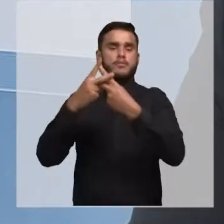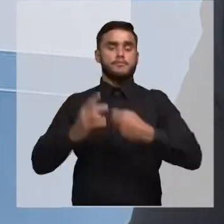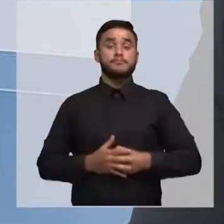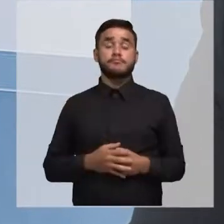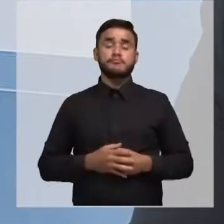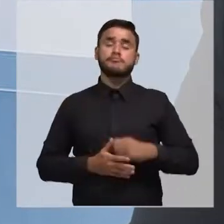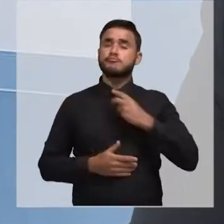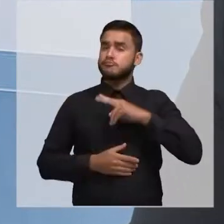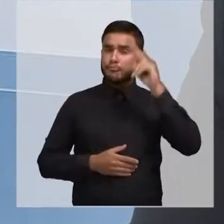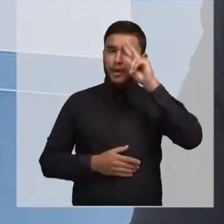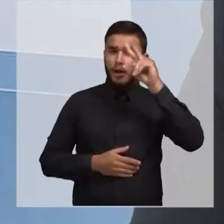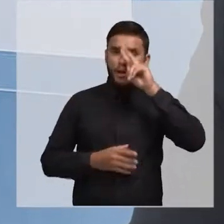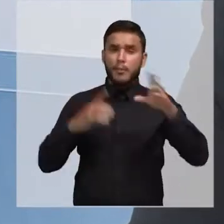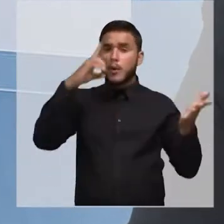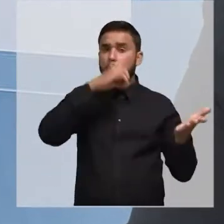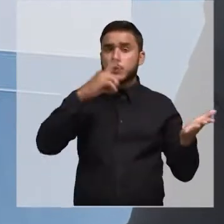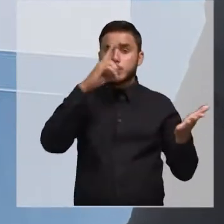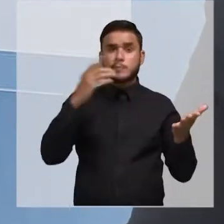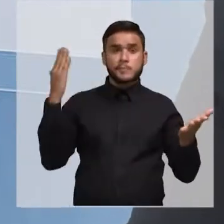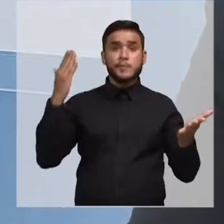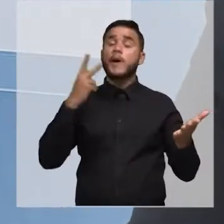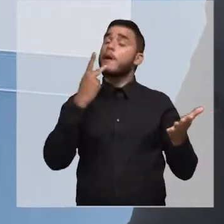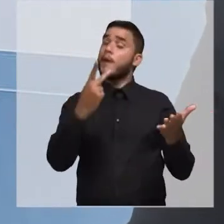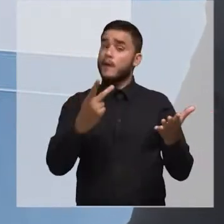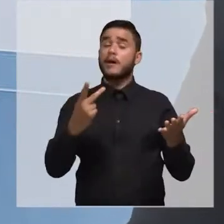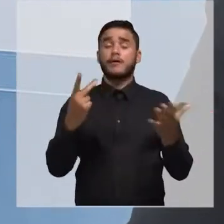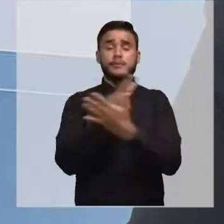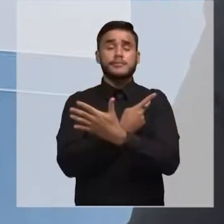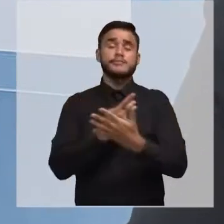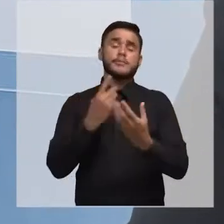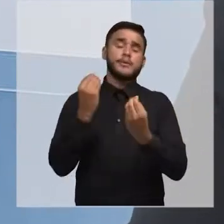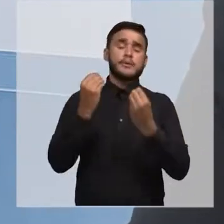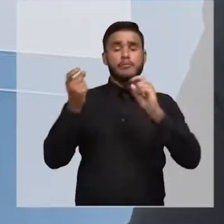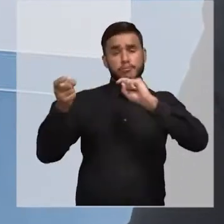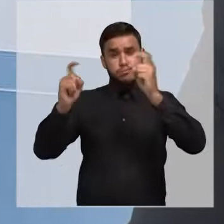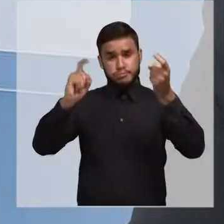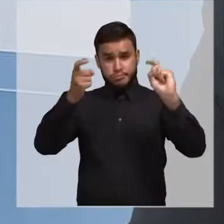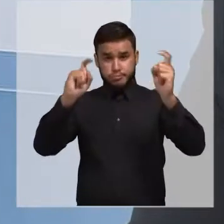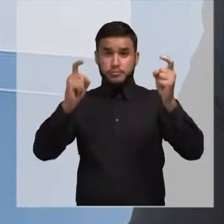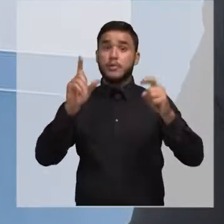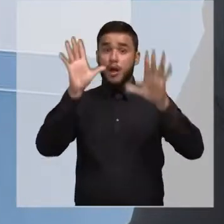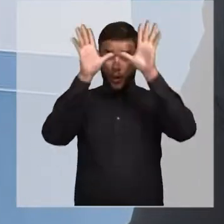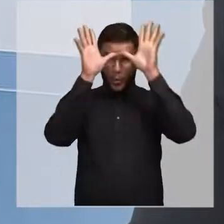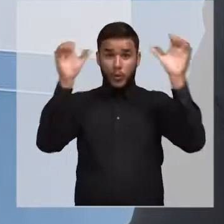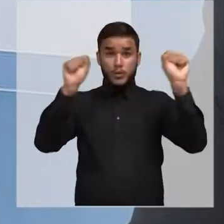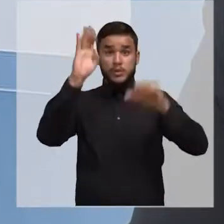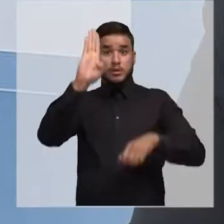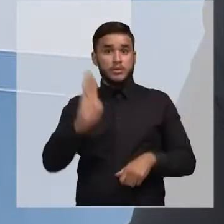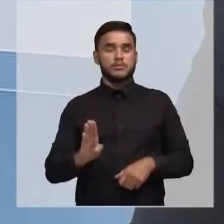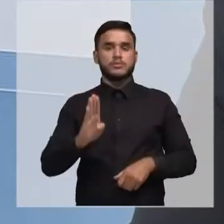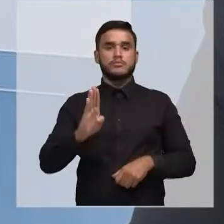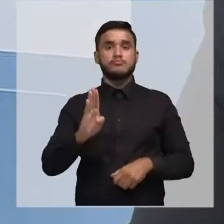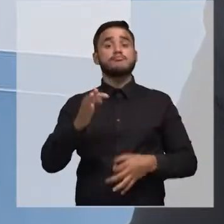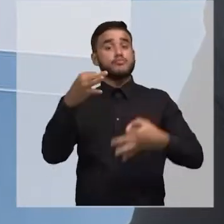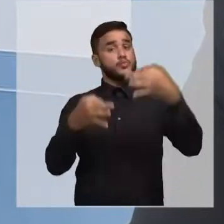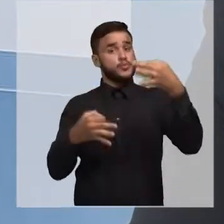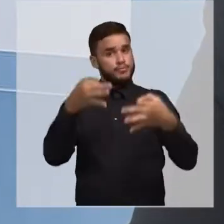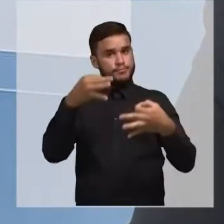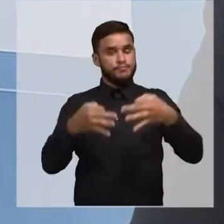inesquecível e terrível para a justiça brasileira vai ser discutido no Conselho Nacional de Justiça. Isso é